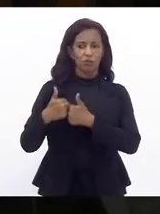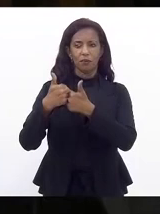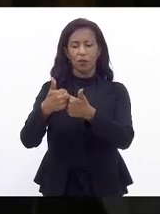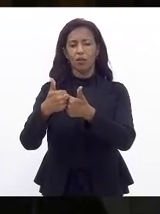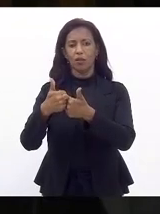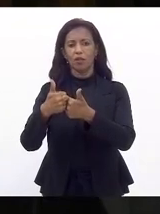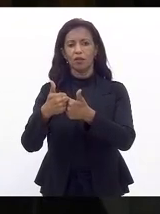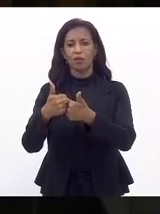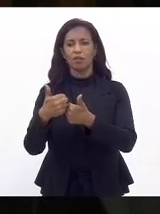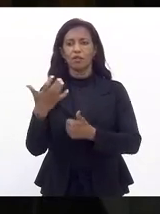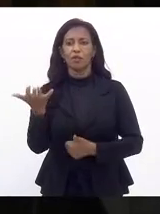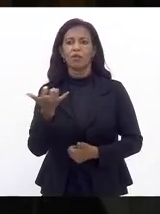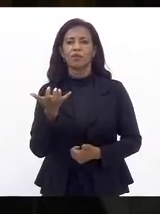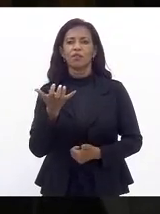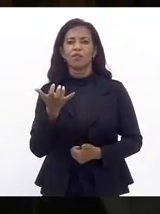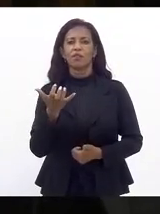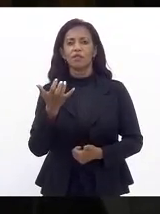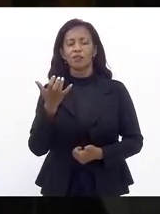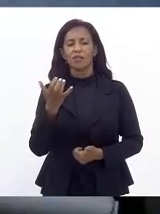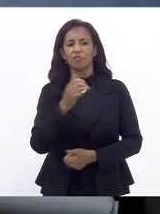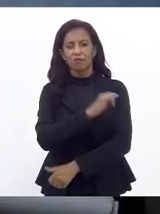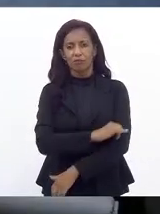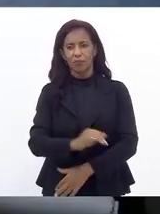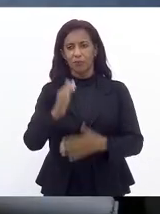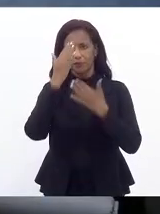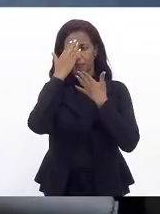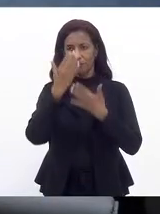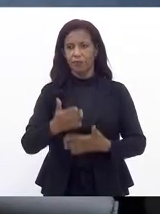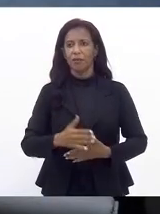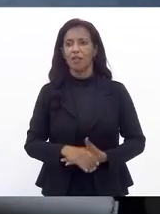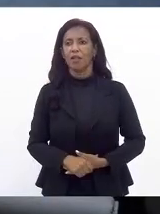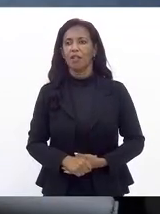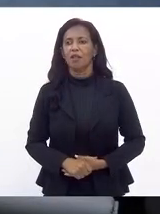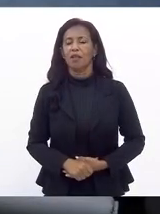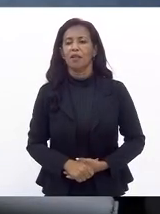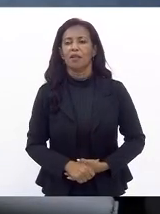para o nosso querido Rio de Janeiro. Muito obrigado, deputado.